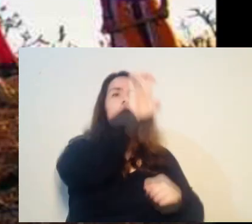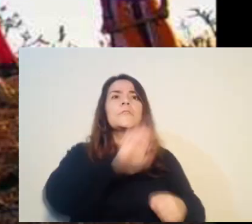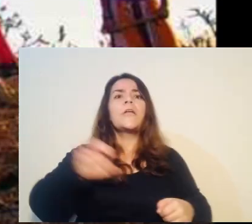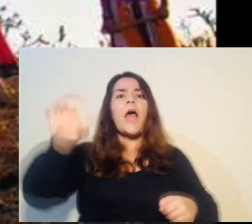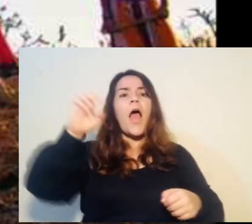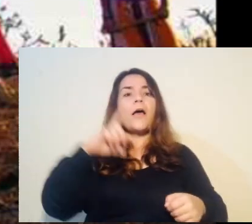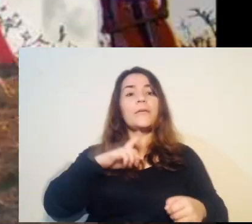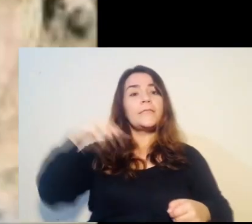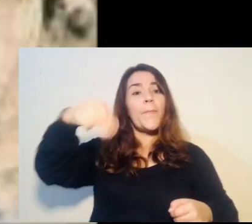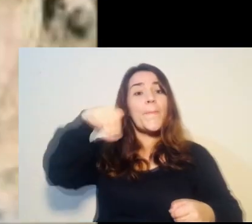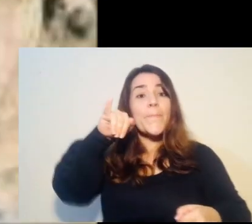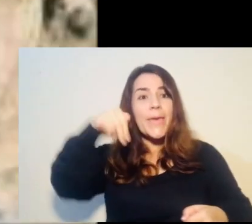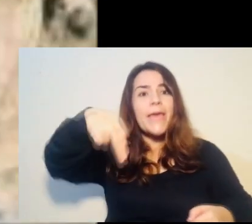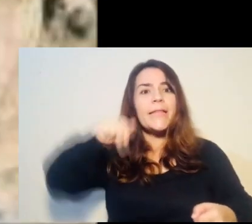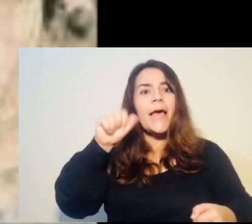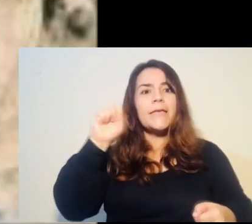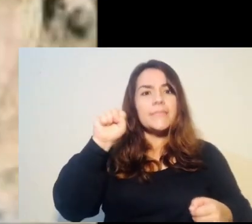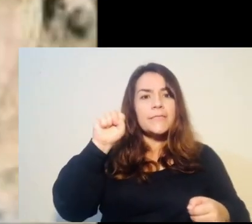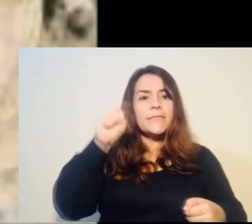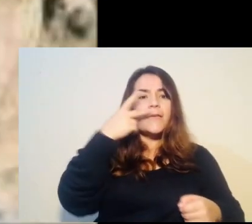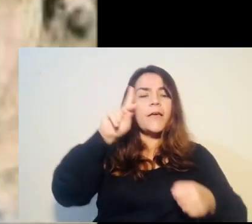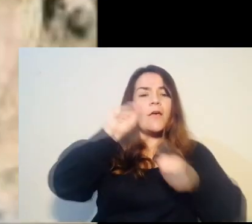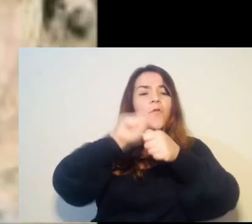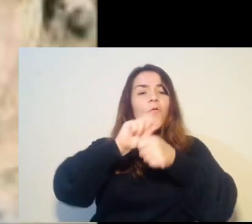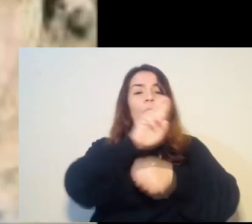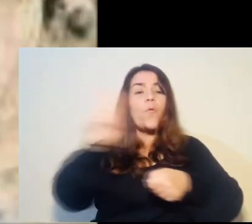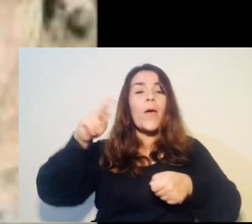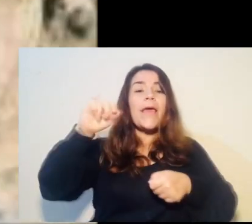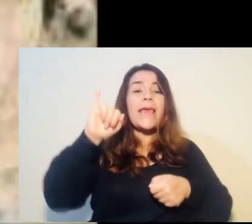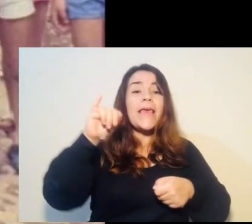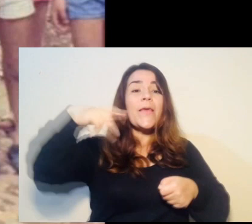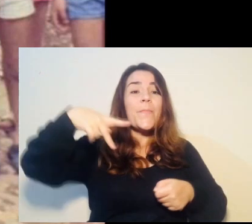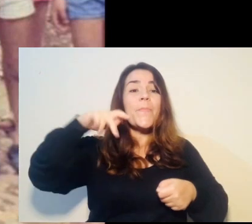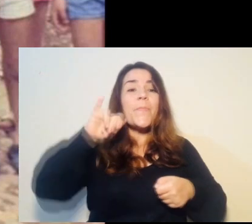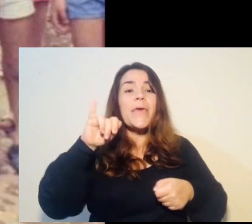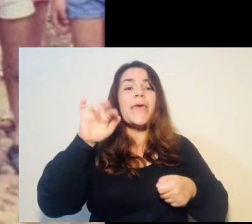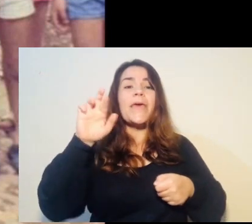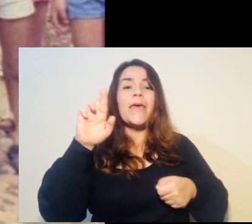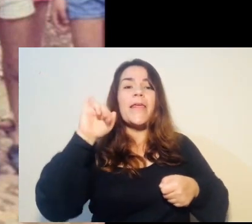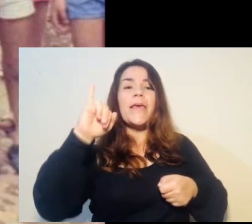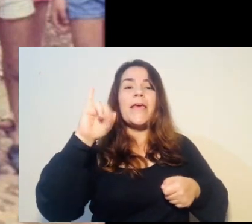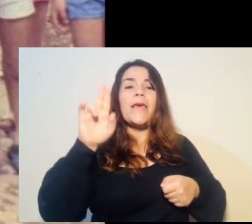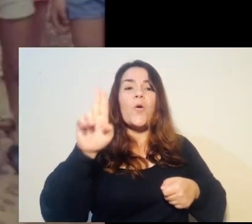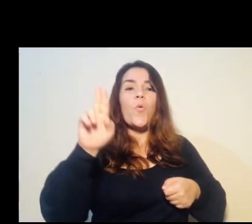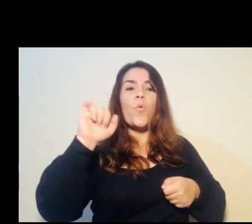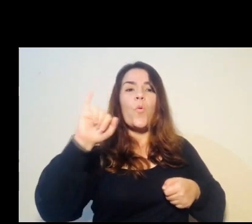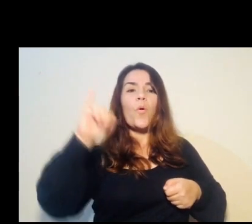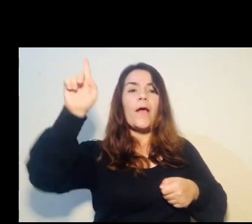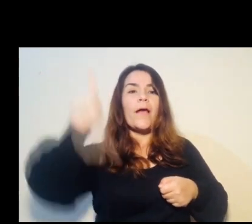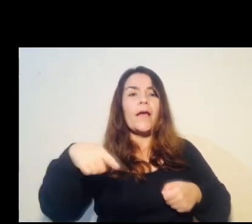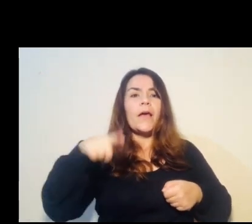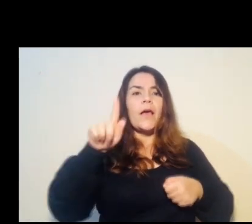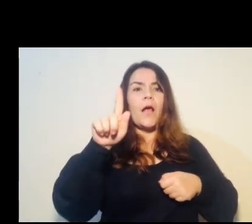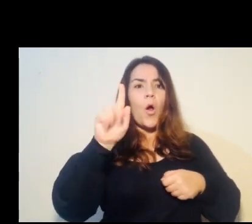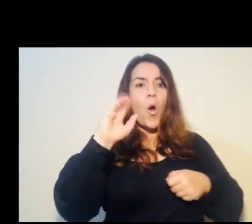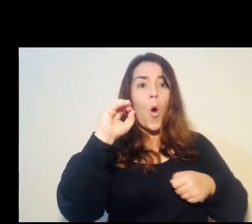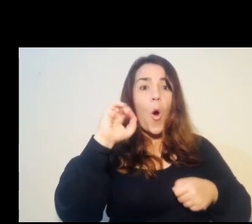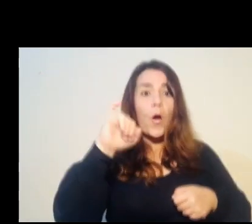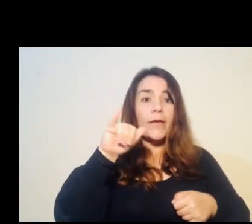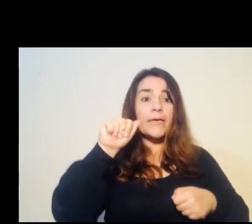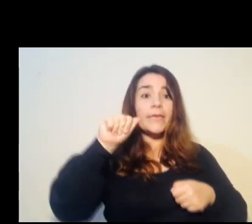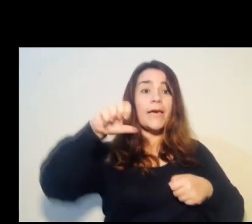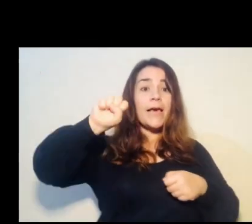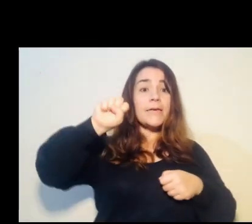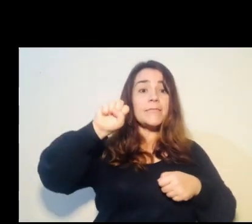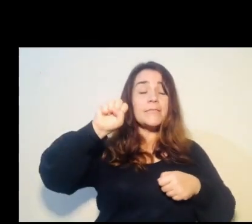alguns estados, como em Minas Gerais, que é chamado de pipiruí, e em Goiás, que é conhecido